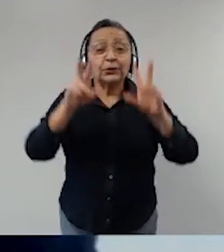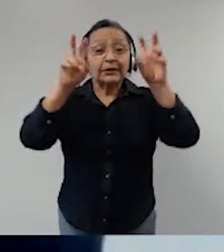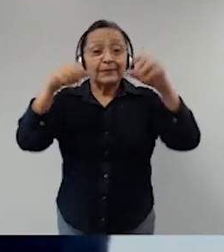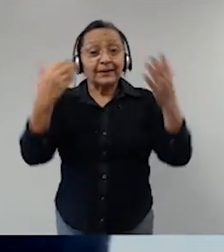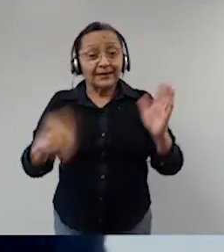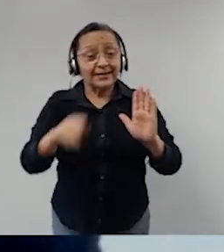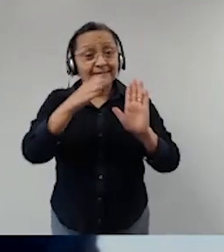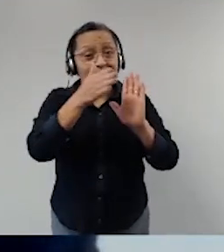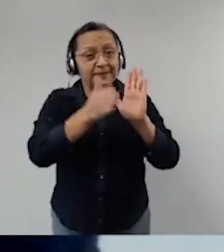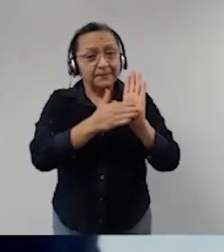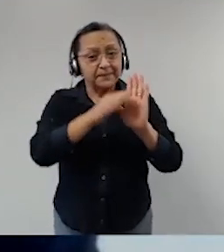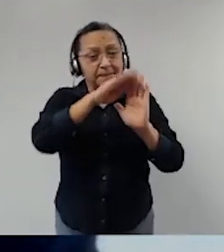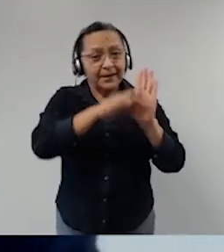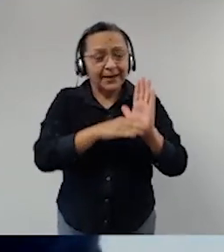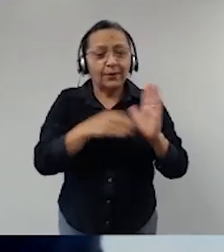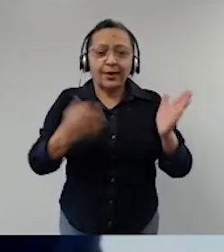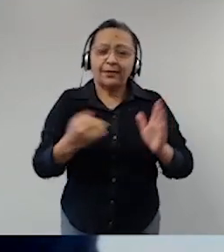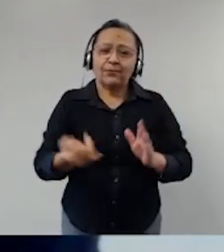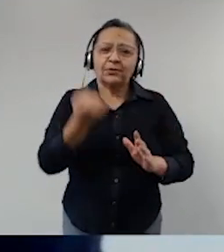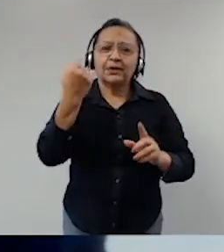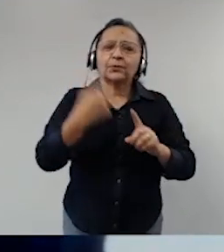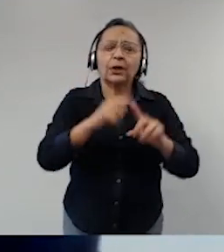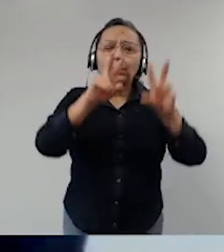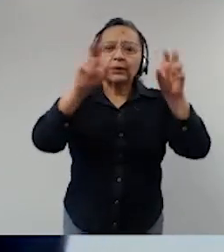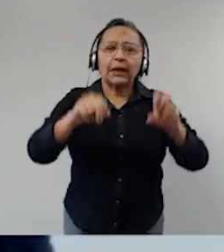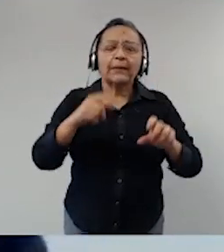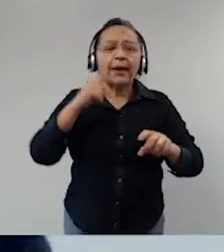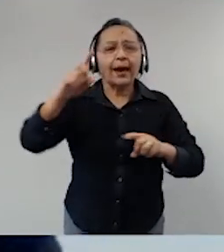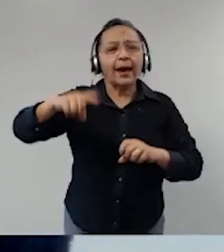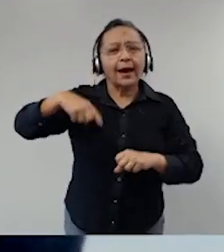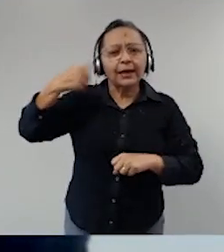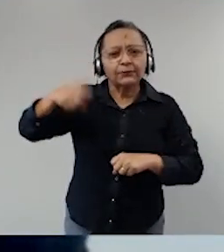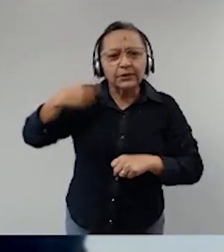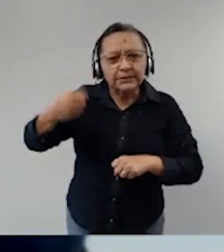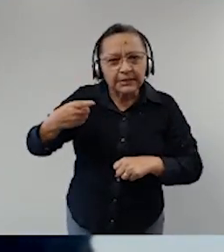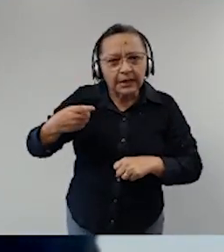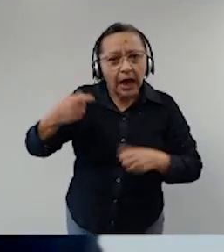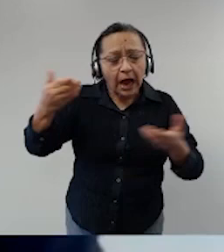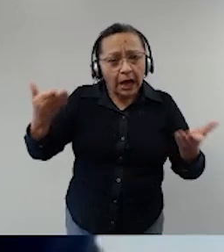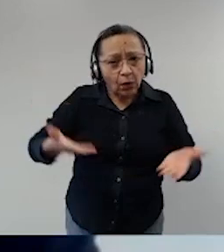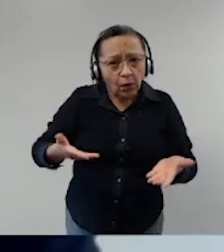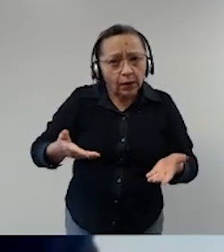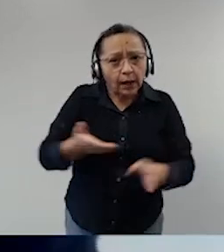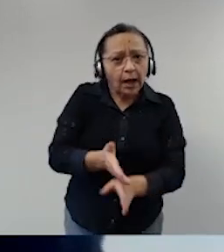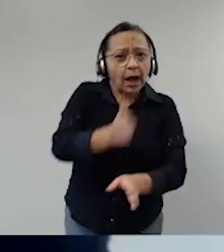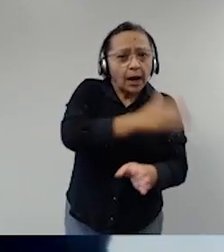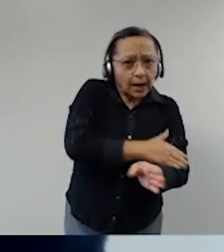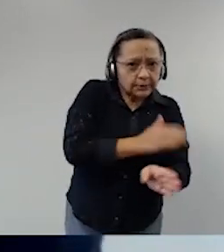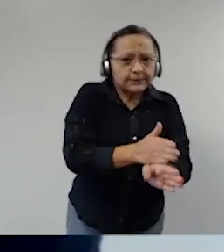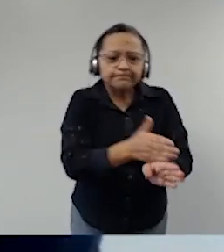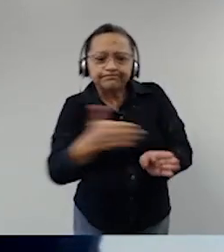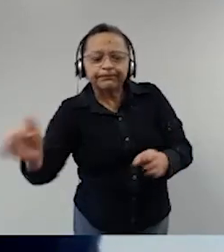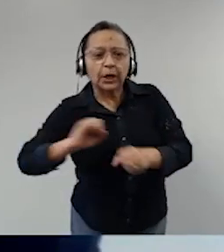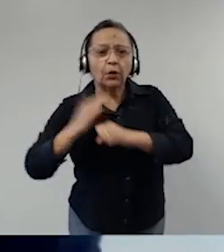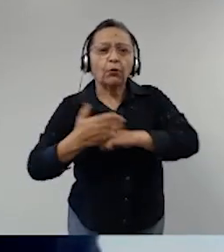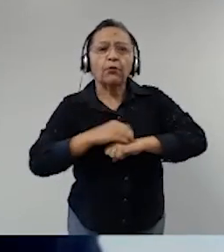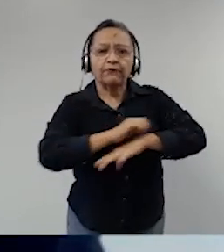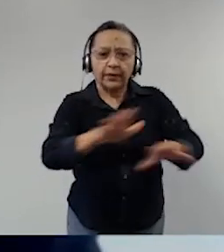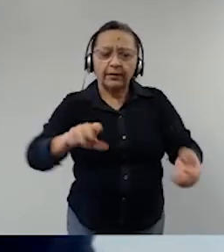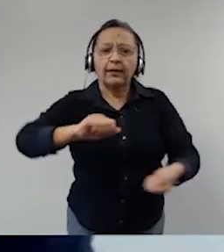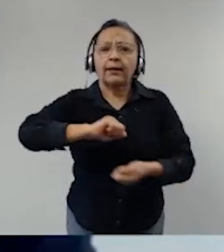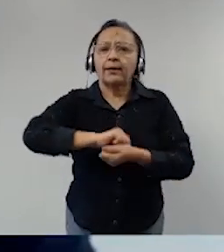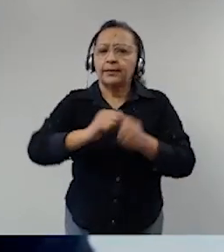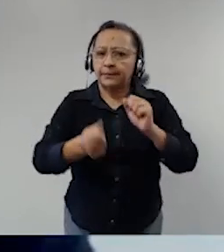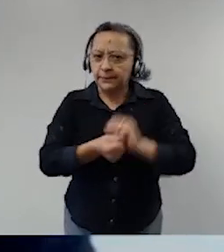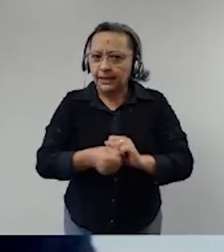falaremos sobre a advocacia pós-Covid, oportunidades e adaptações necessárias numa